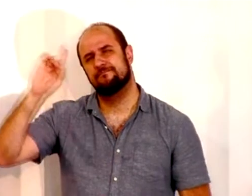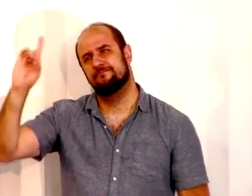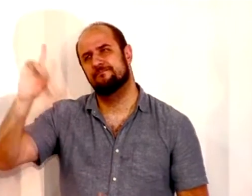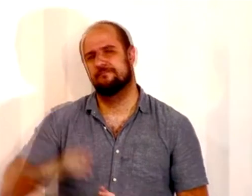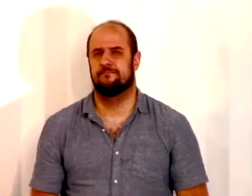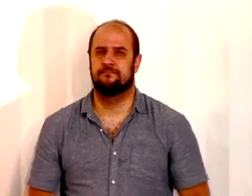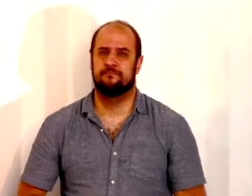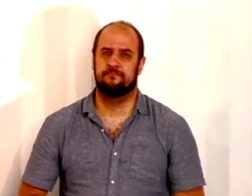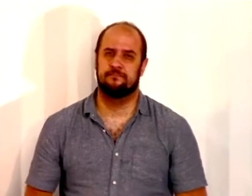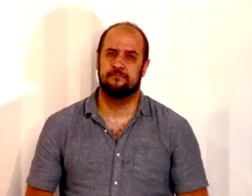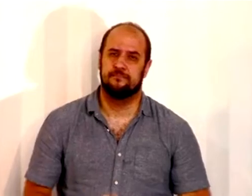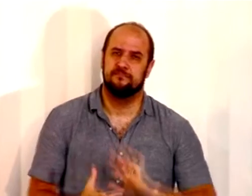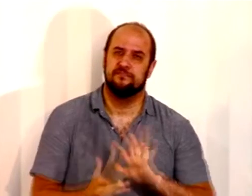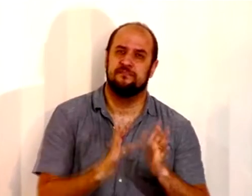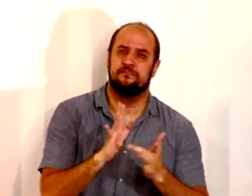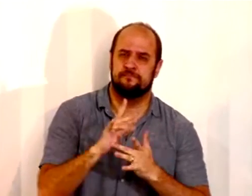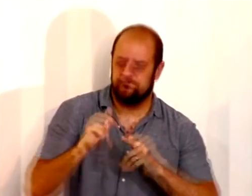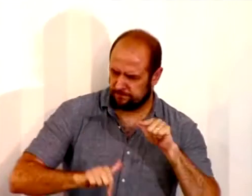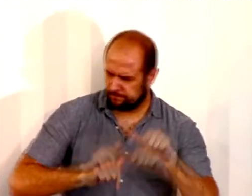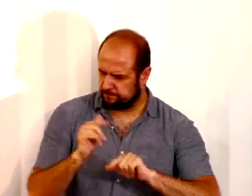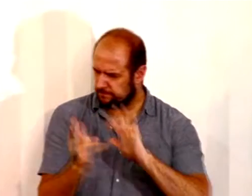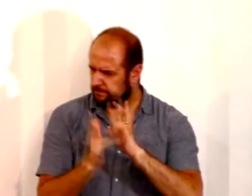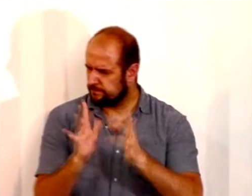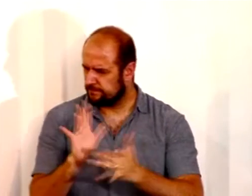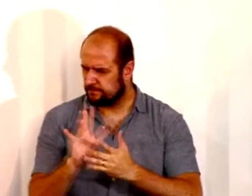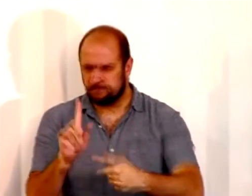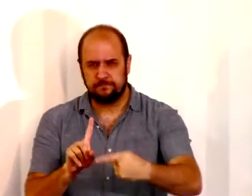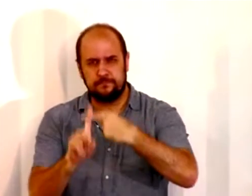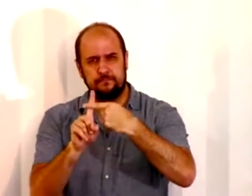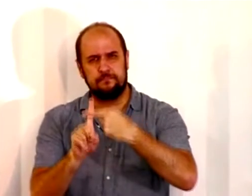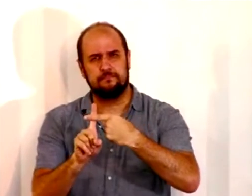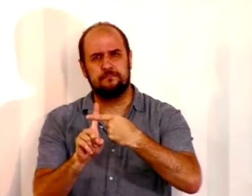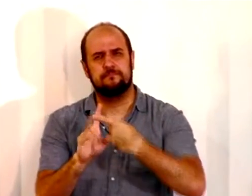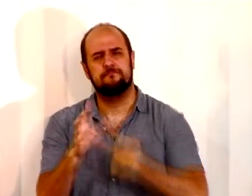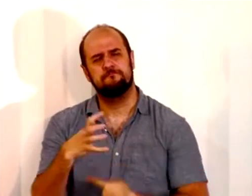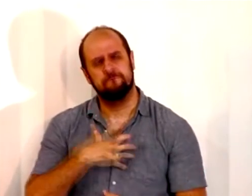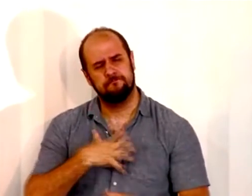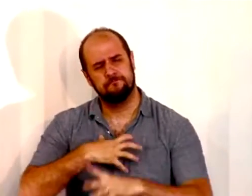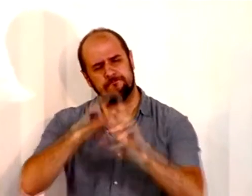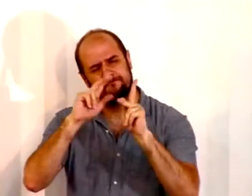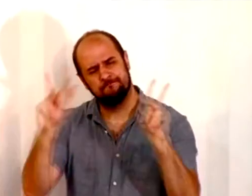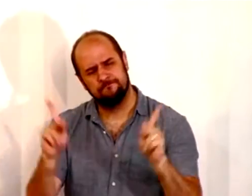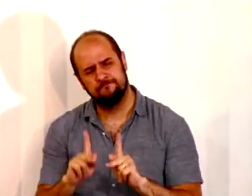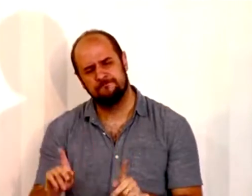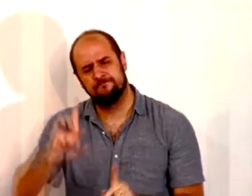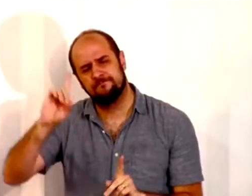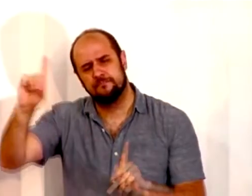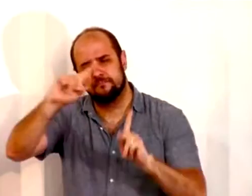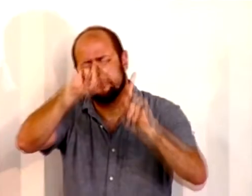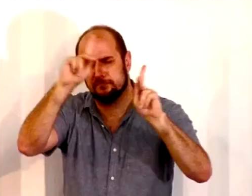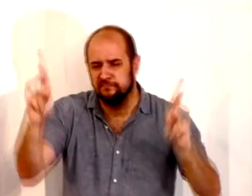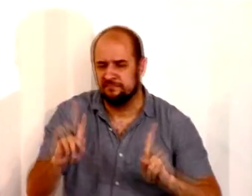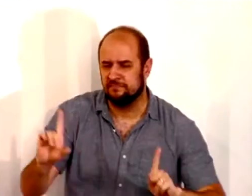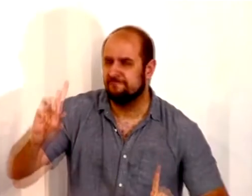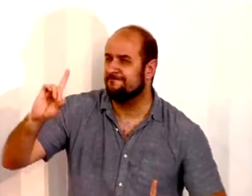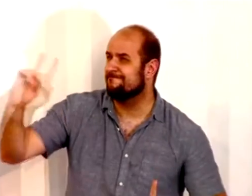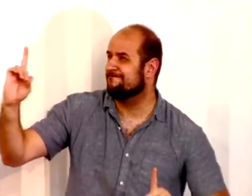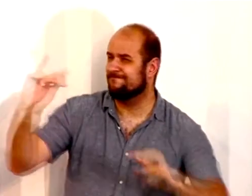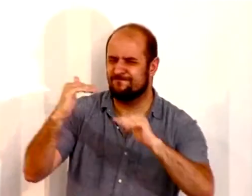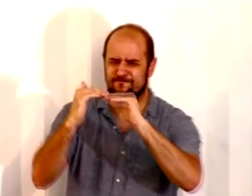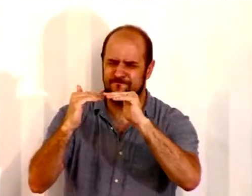Em Cristo Jesus, na obra de Cristo na cruz, nós temos paz com Deus, e a paz de Deus, que excede